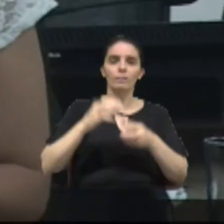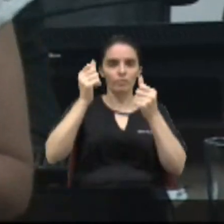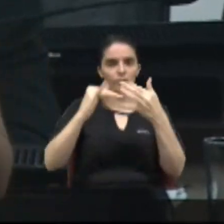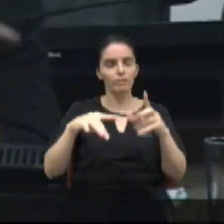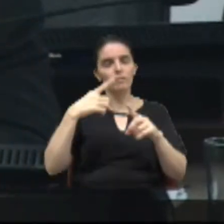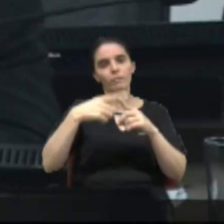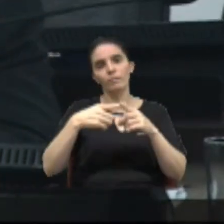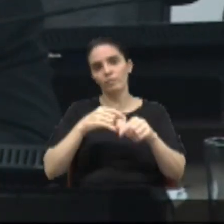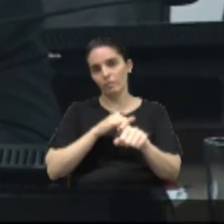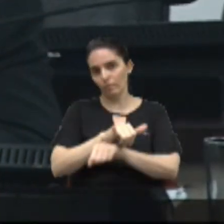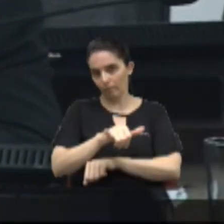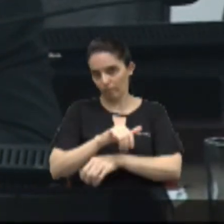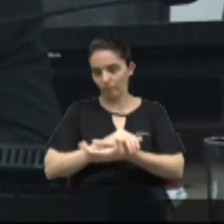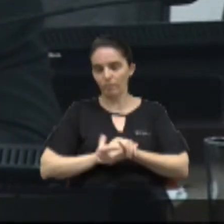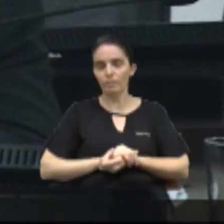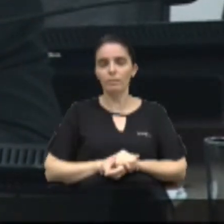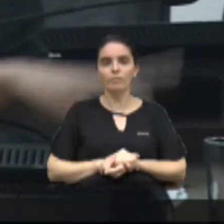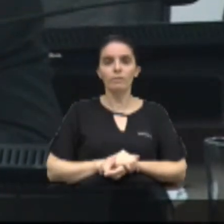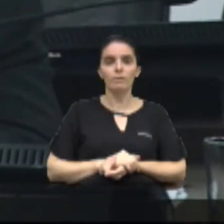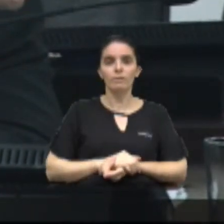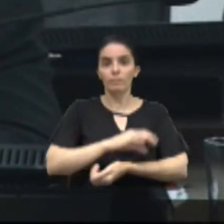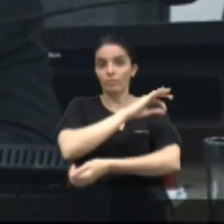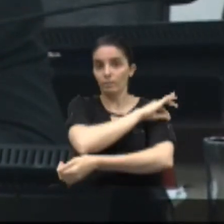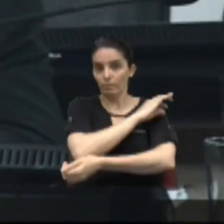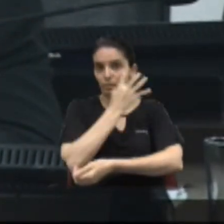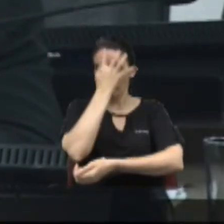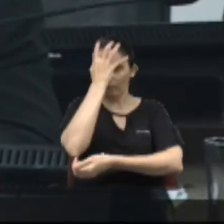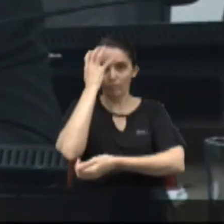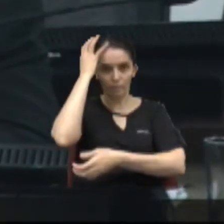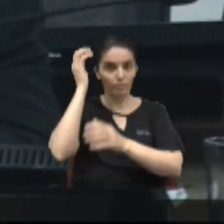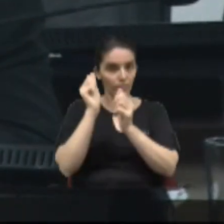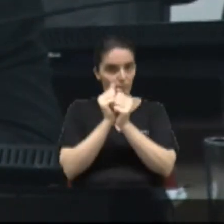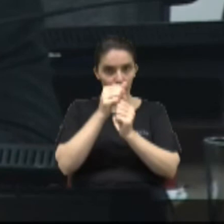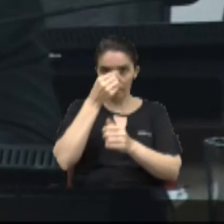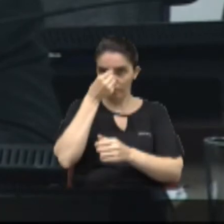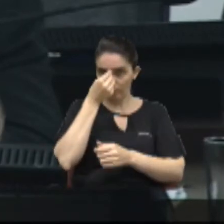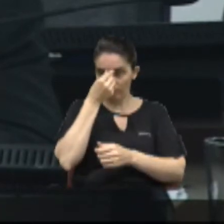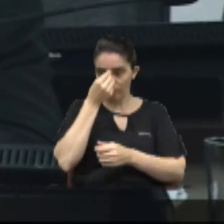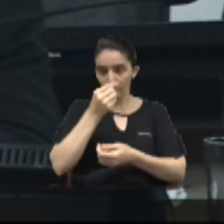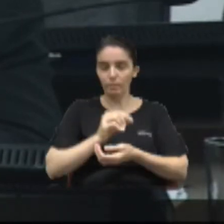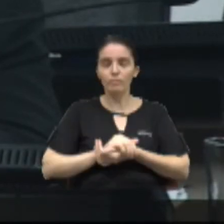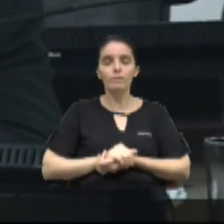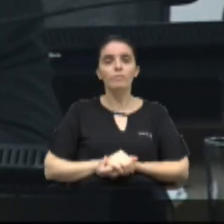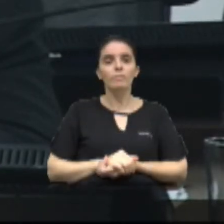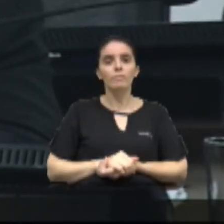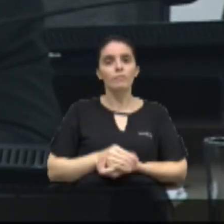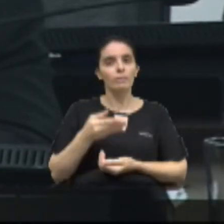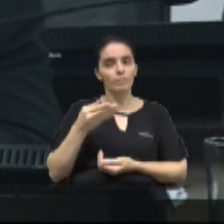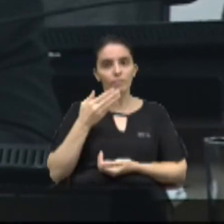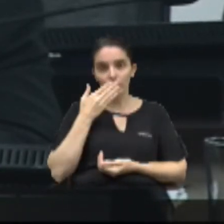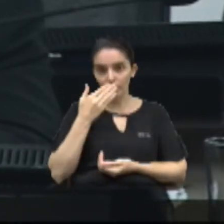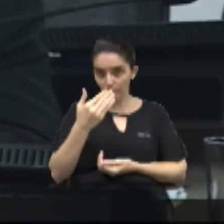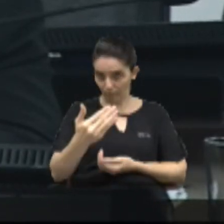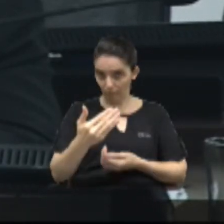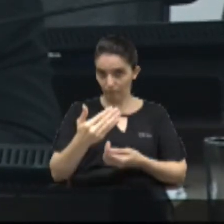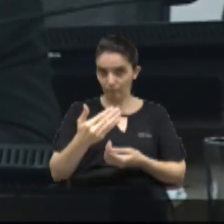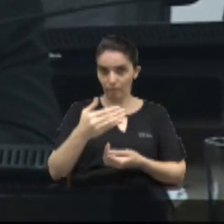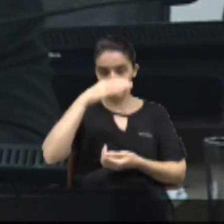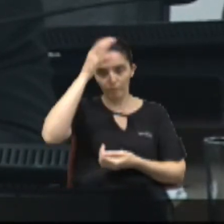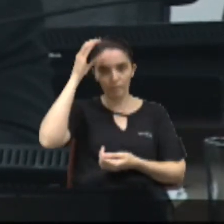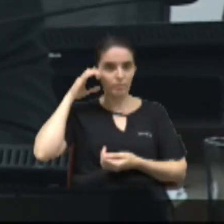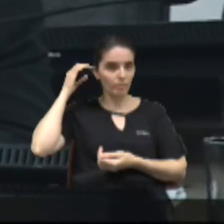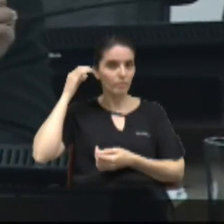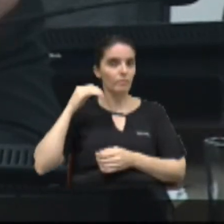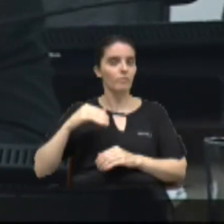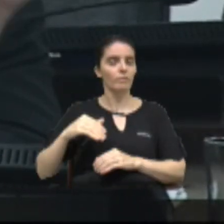casa. O prefeito Mário Botion e o vereador Jorge de Freitas, líder do governo, fizeram um pedido para que eu intercedesse,